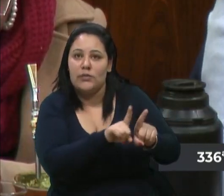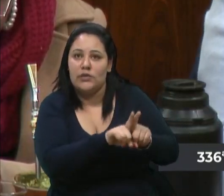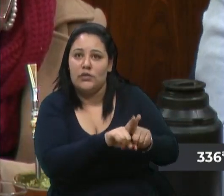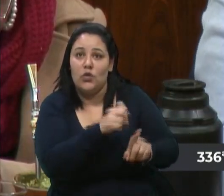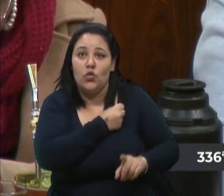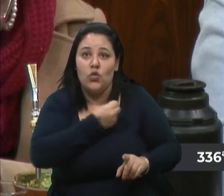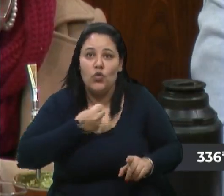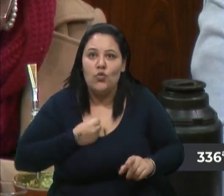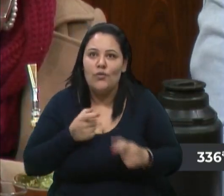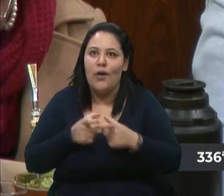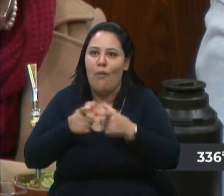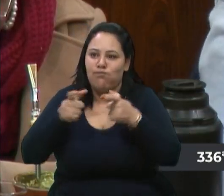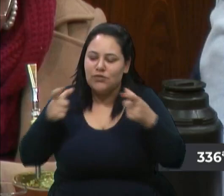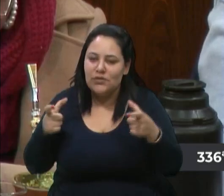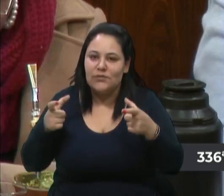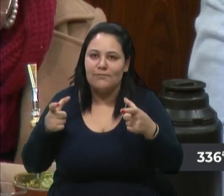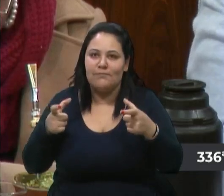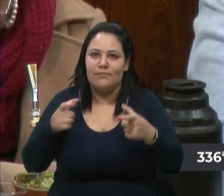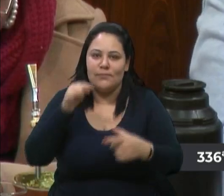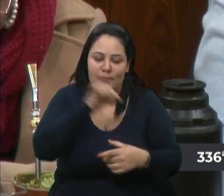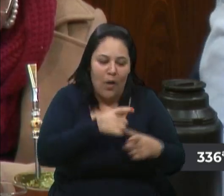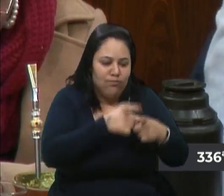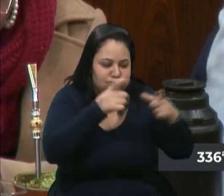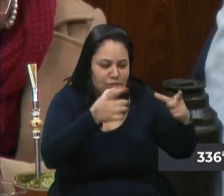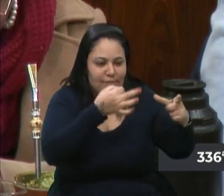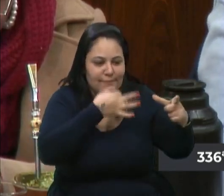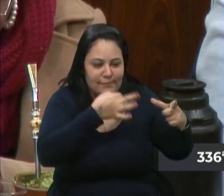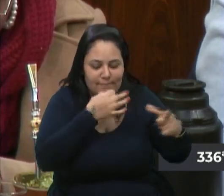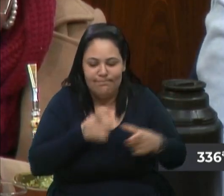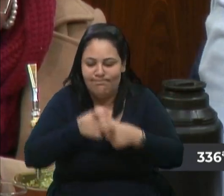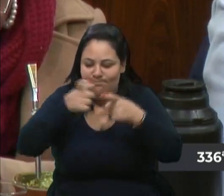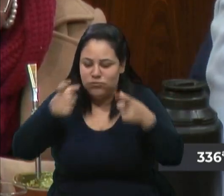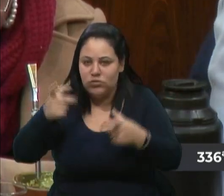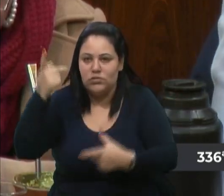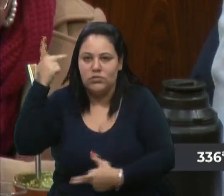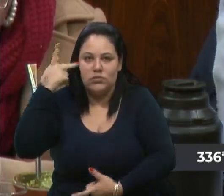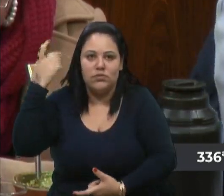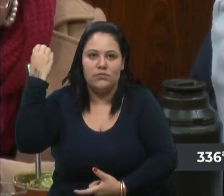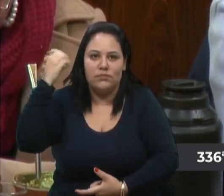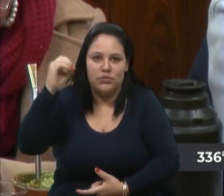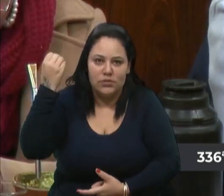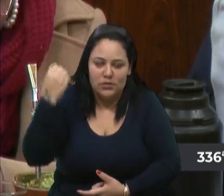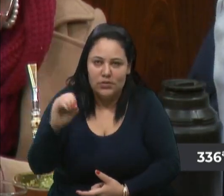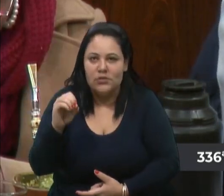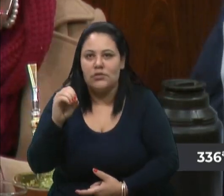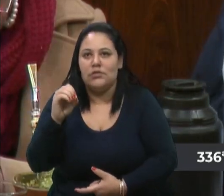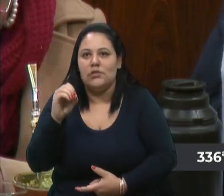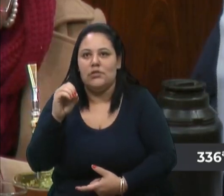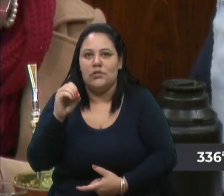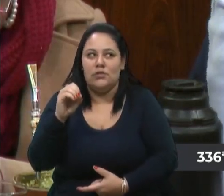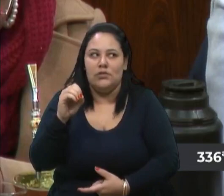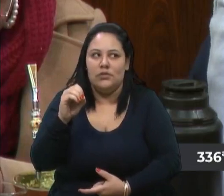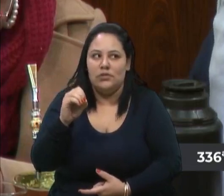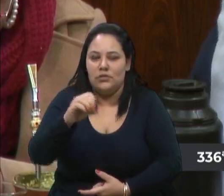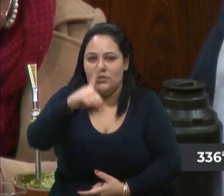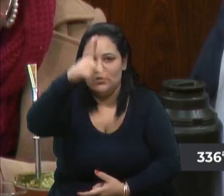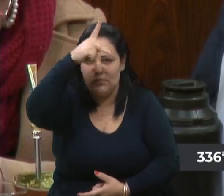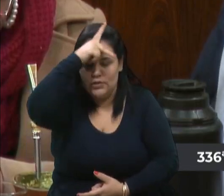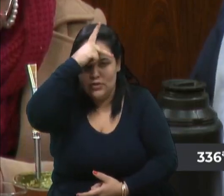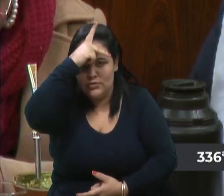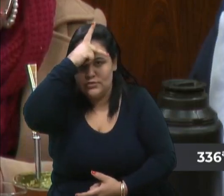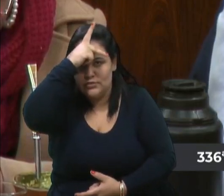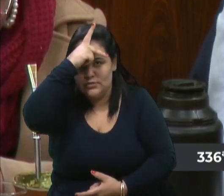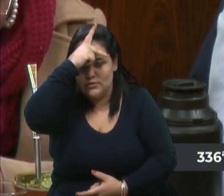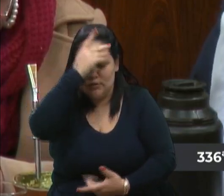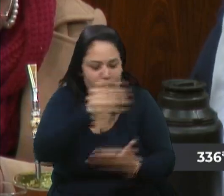aumenta. E isso aumenta em Caxias, aumenta em São Paulo, em Porto Alegre, em Pelotas, em Serra Talhada, em todas